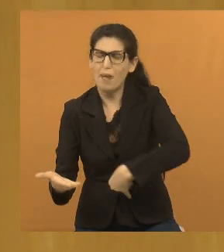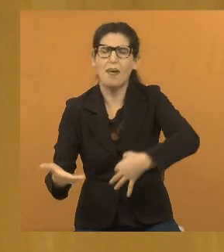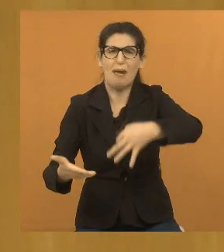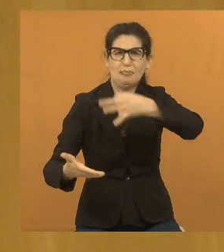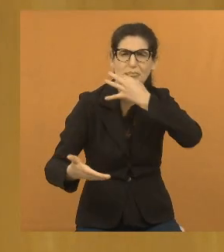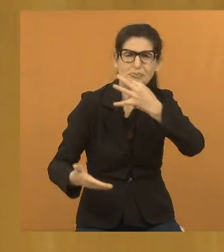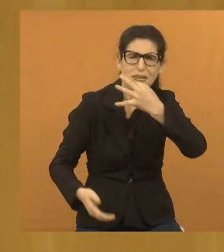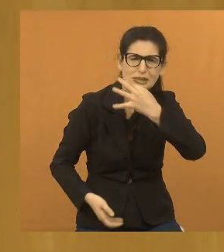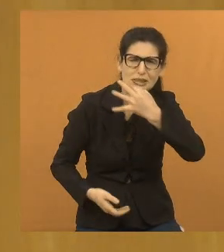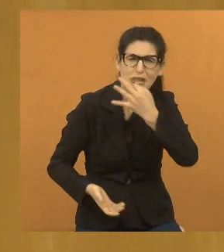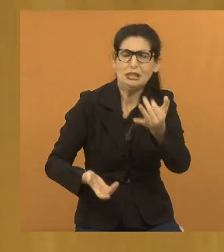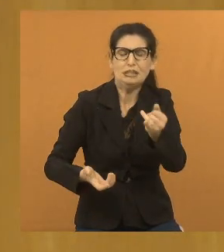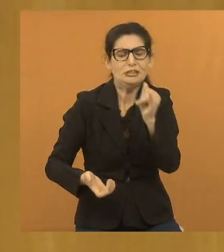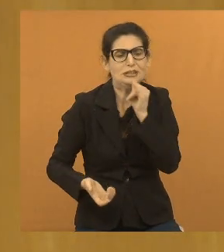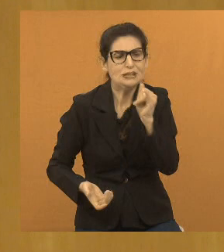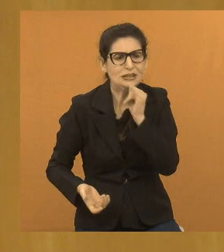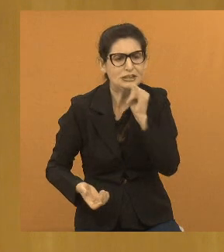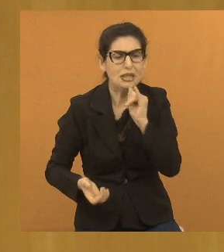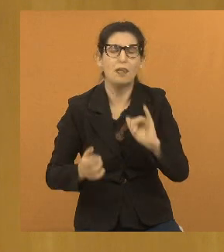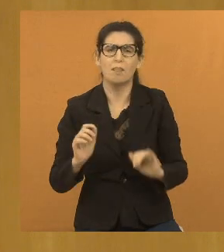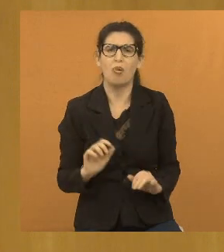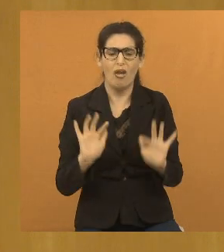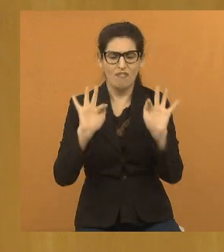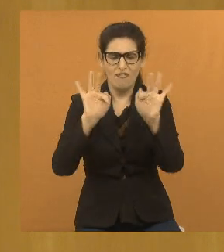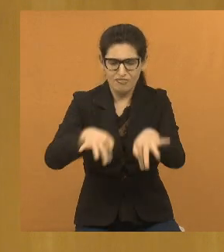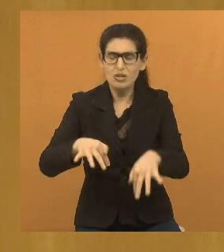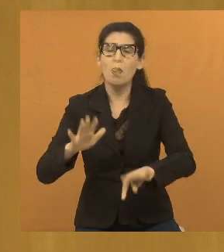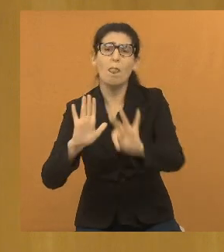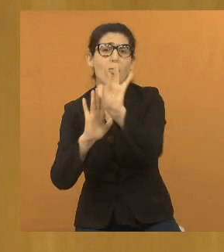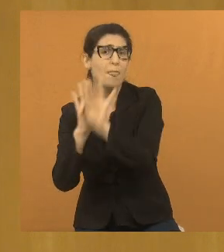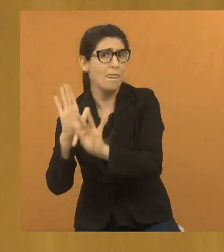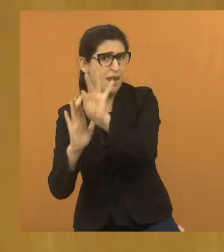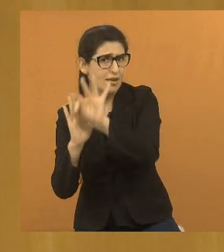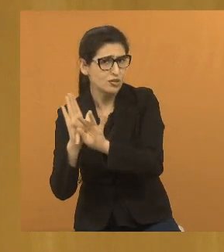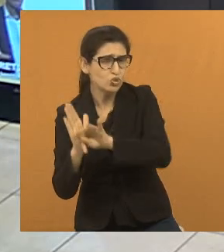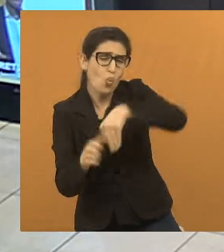alteração, a gente vai finalizar um texto para ser encaminhado para a